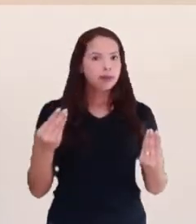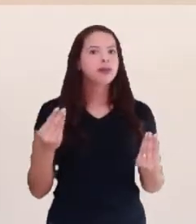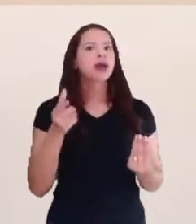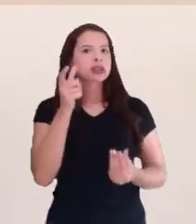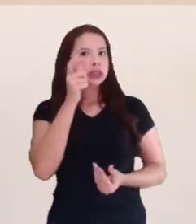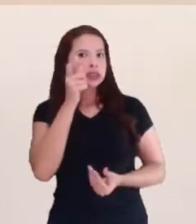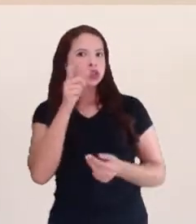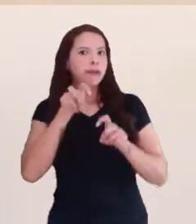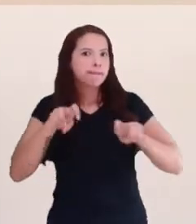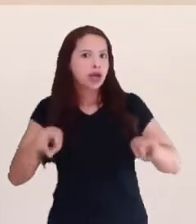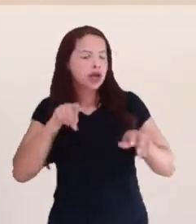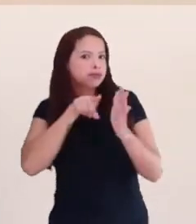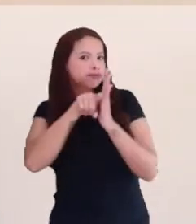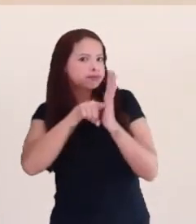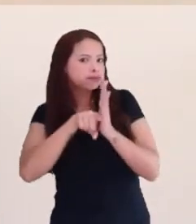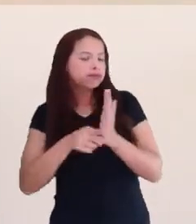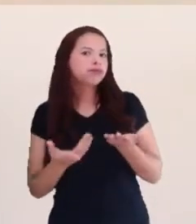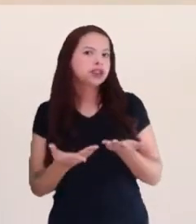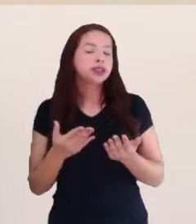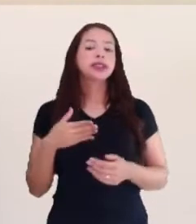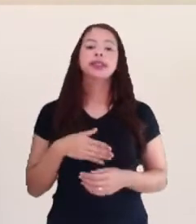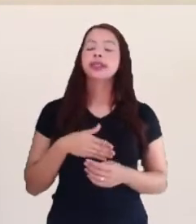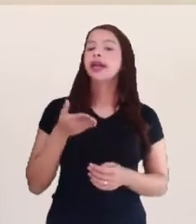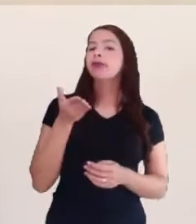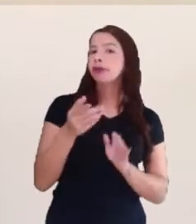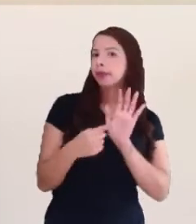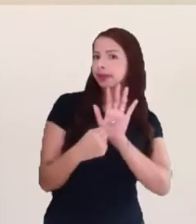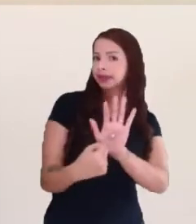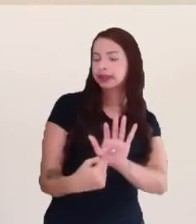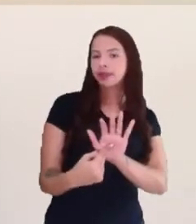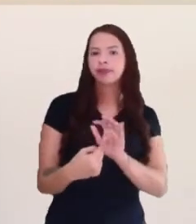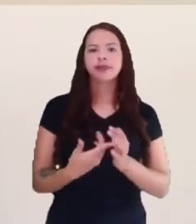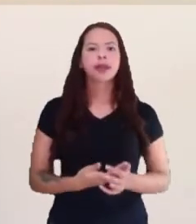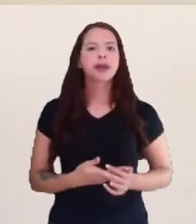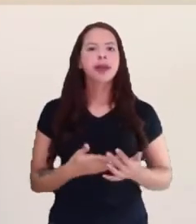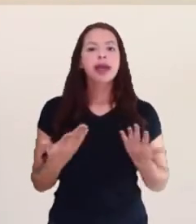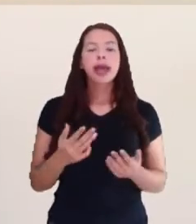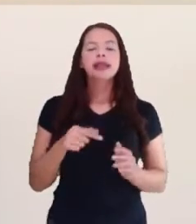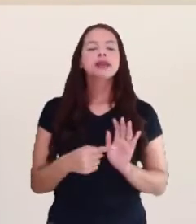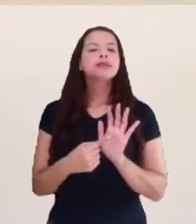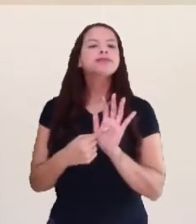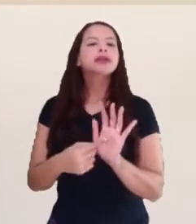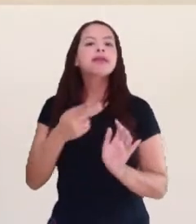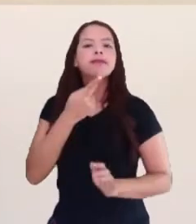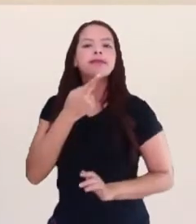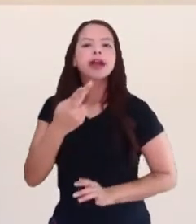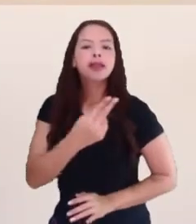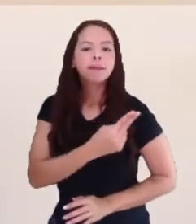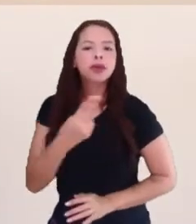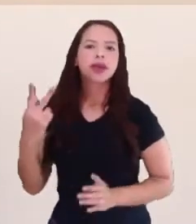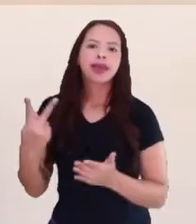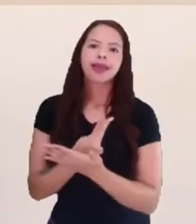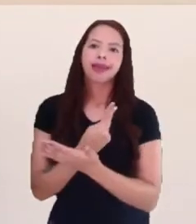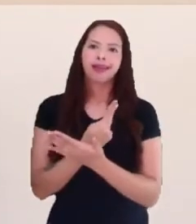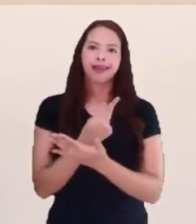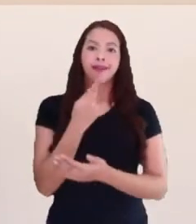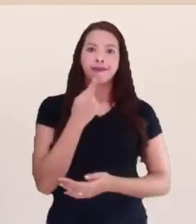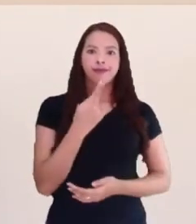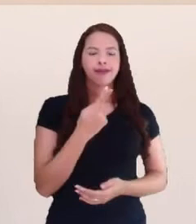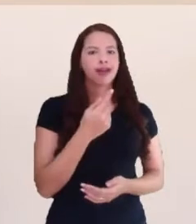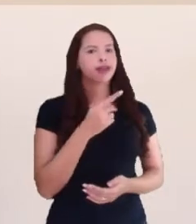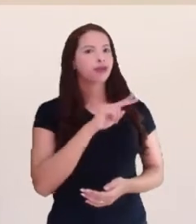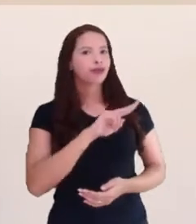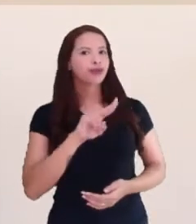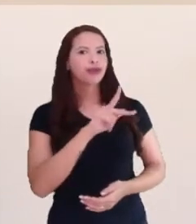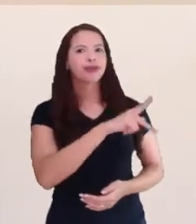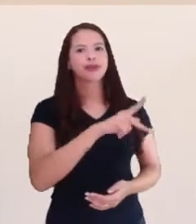nome pra apresentar. Desci, aí na hora de eu falar meu nome, eu falei o nome do meu orientador. E fiquei assim, ó, meu Deus, e agora?